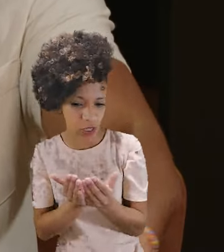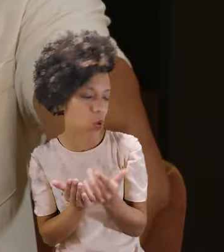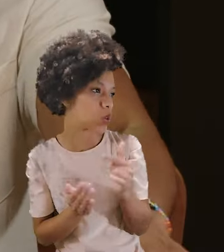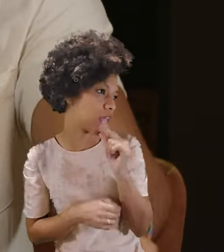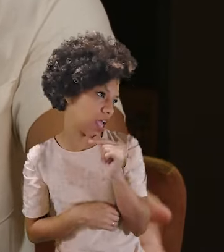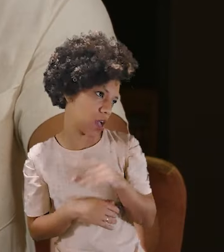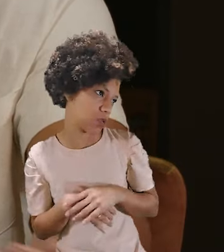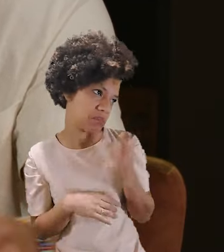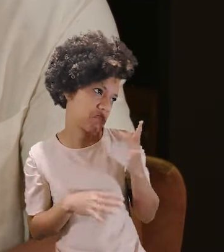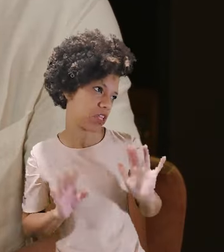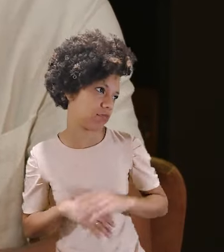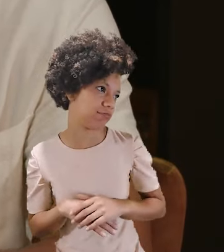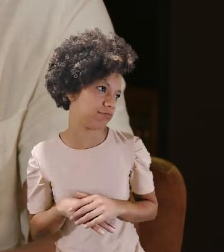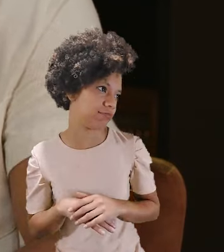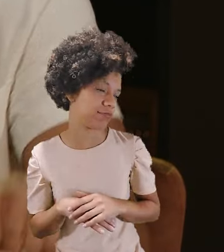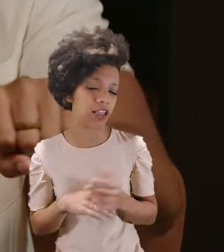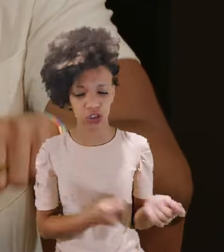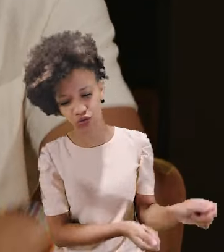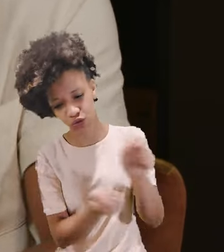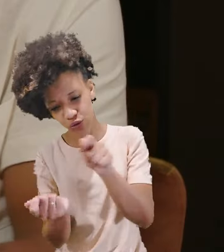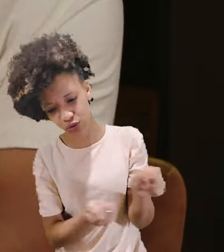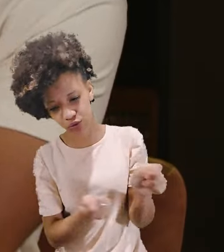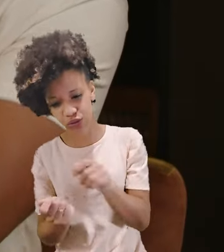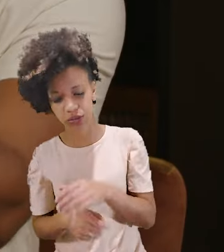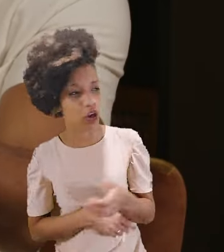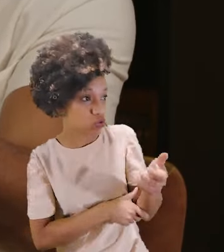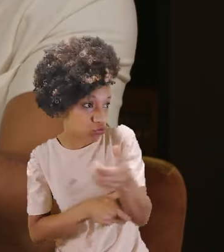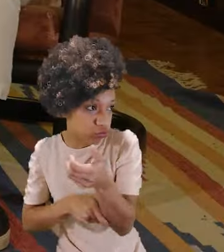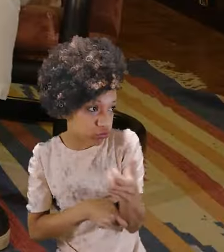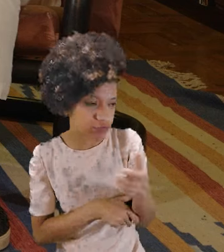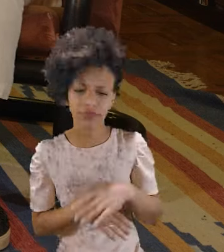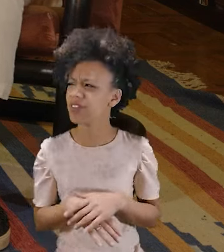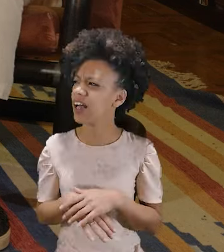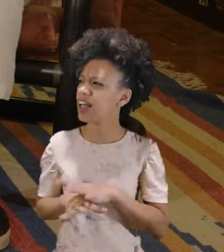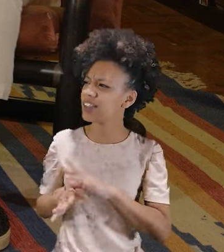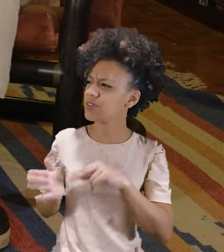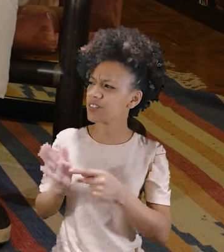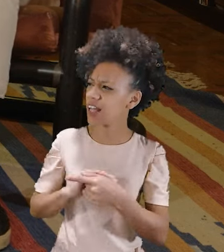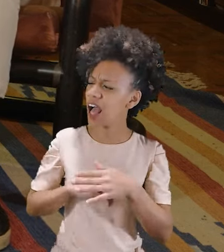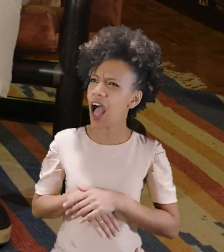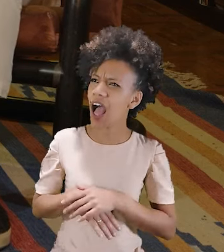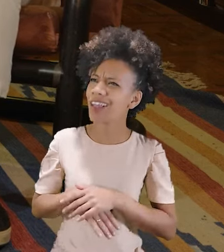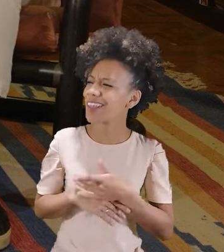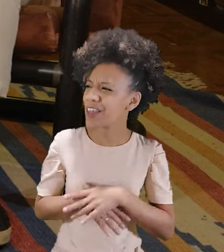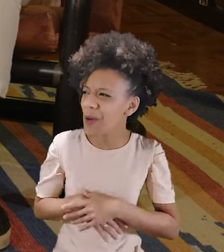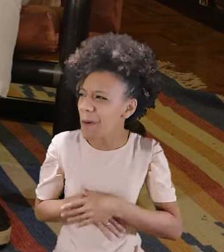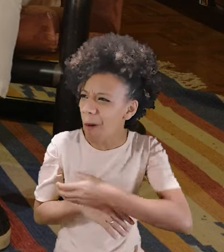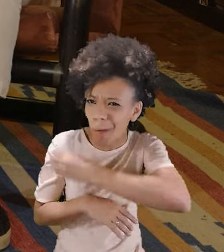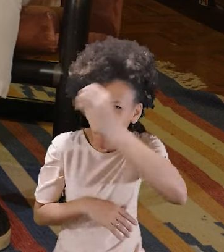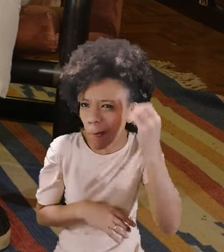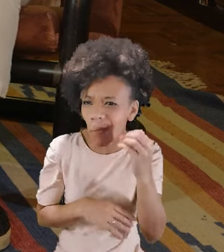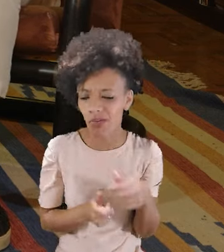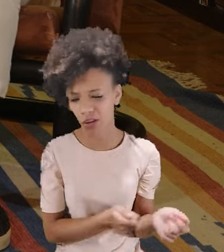na vida tá tá no circo fazendo obras sei lá é para você ir ser um estudante tem que eles vão botar a Mangueirinha ali quer dizer que um cara amador cabação que vai